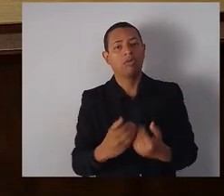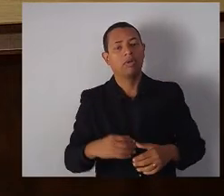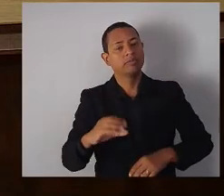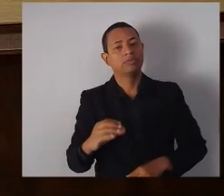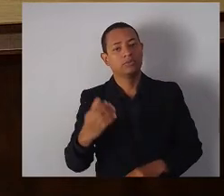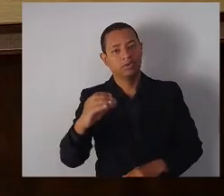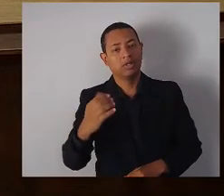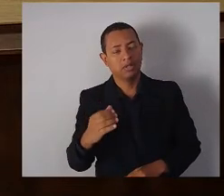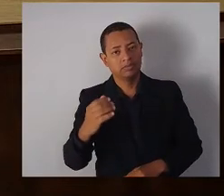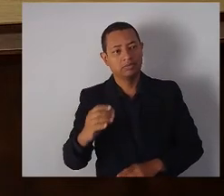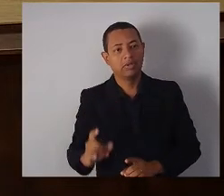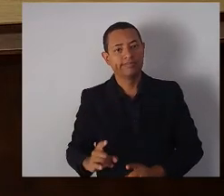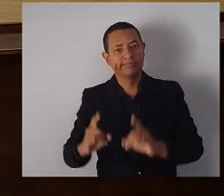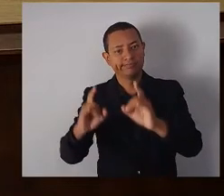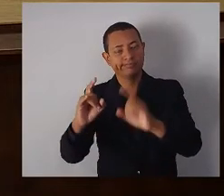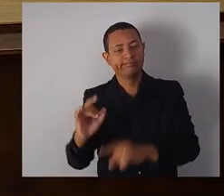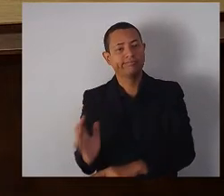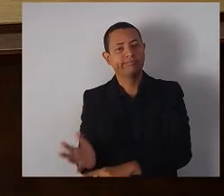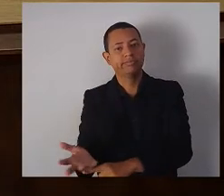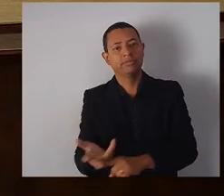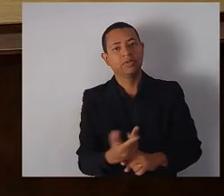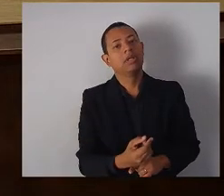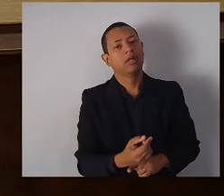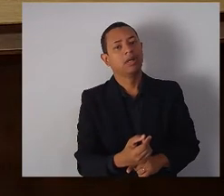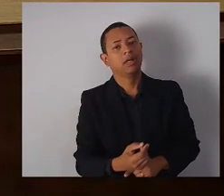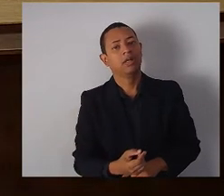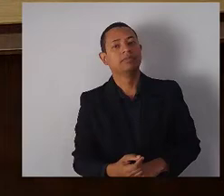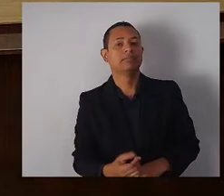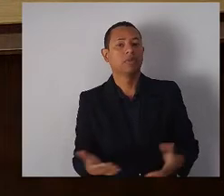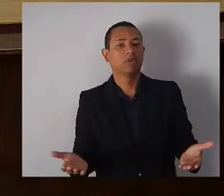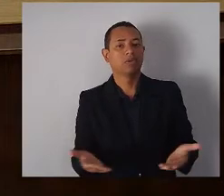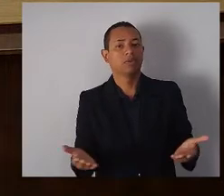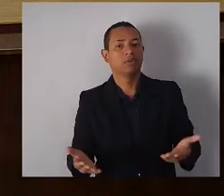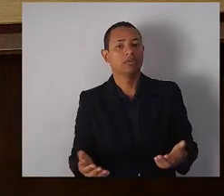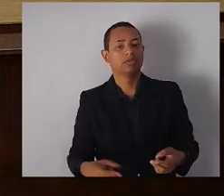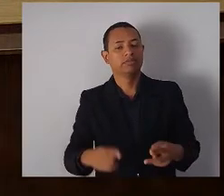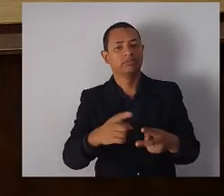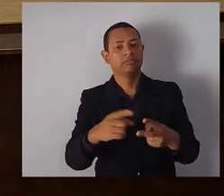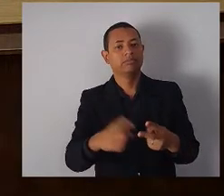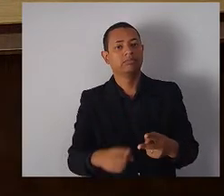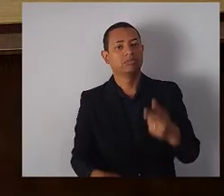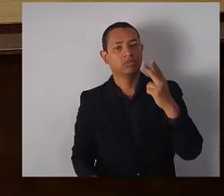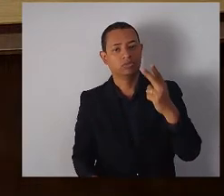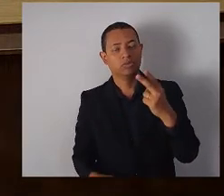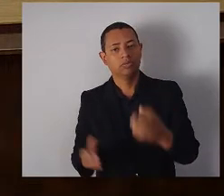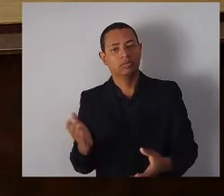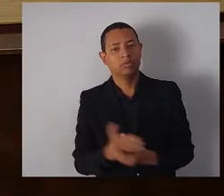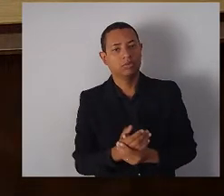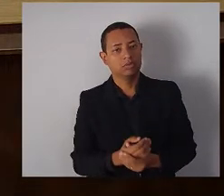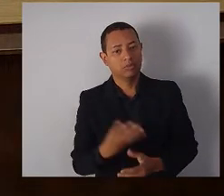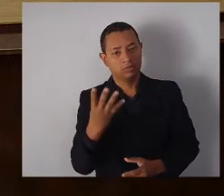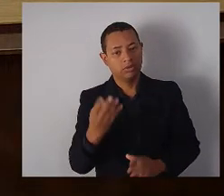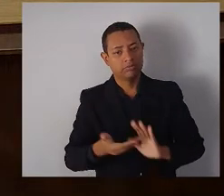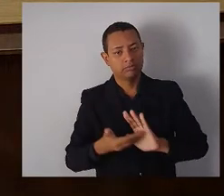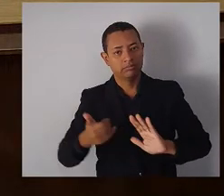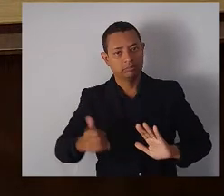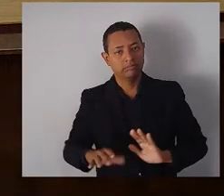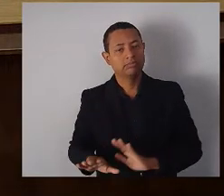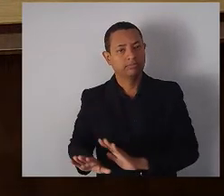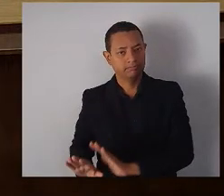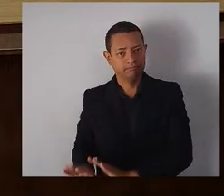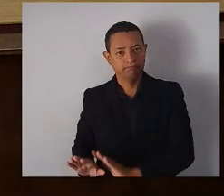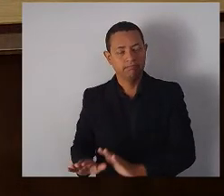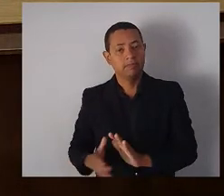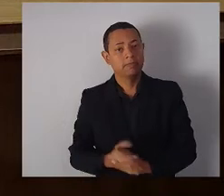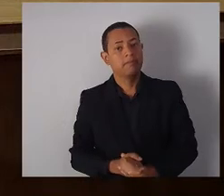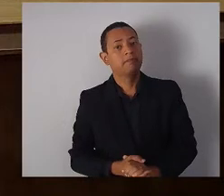eventos, nós reduzimos para 2 processos e retiramos de mesa 4 processos, mas deixando bem